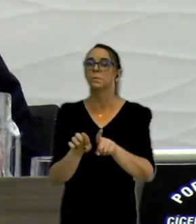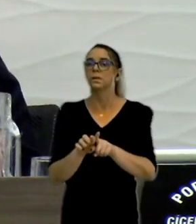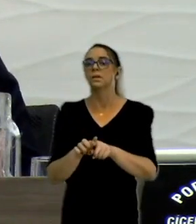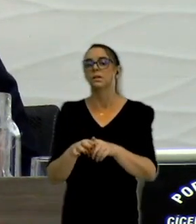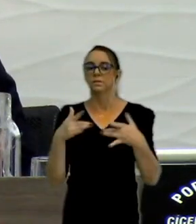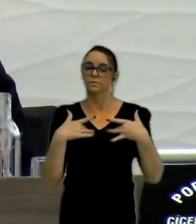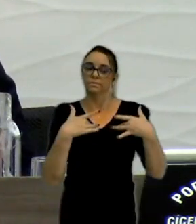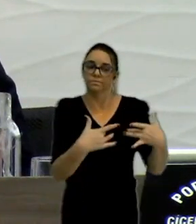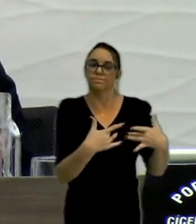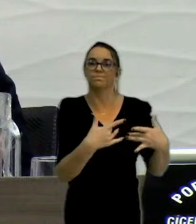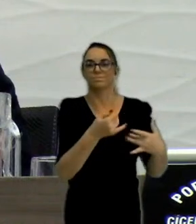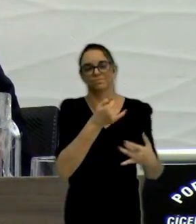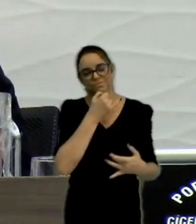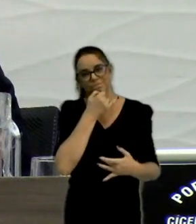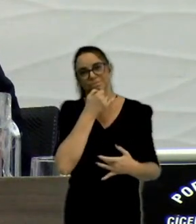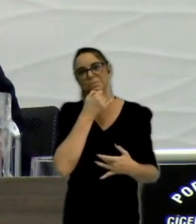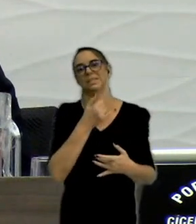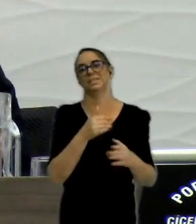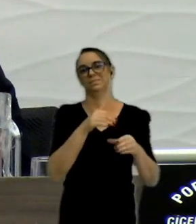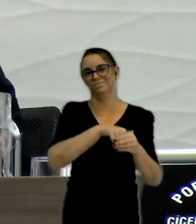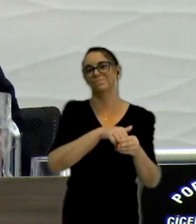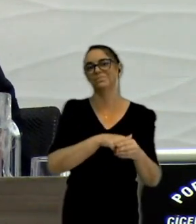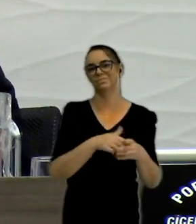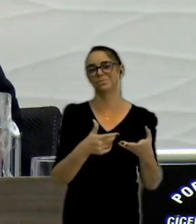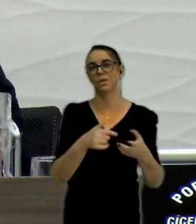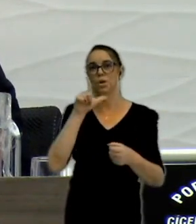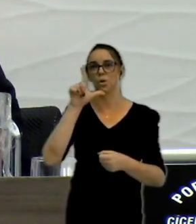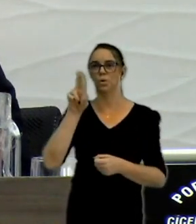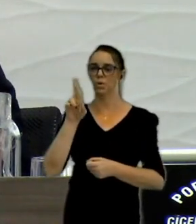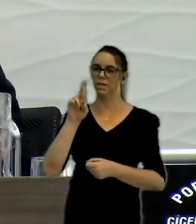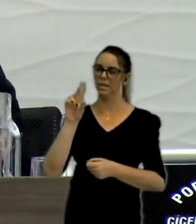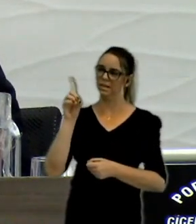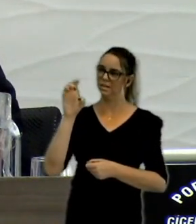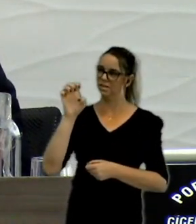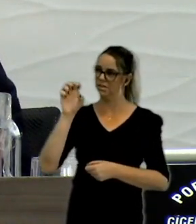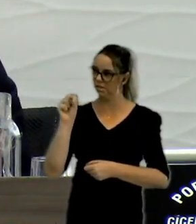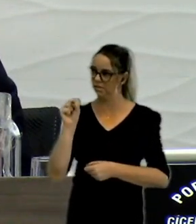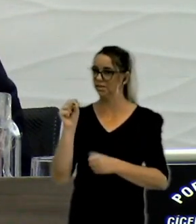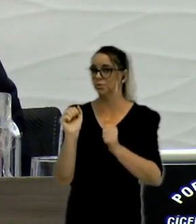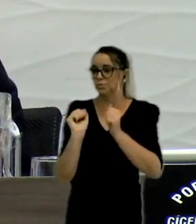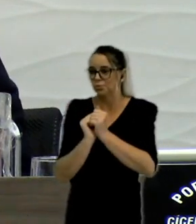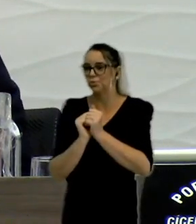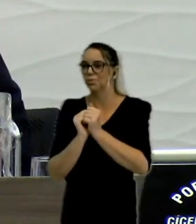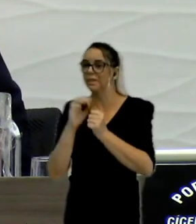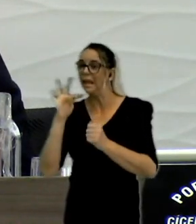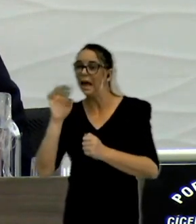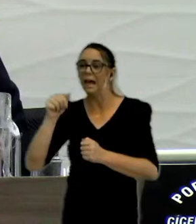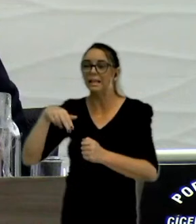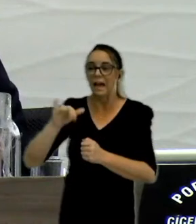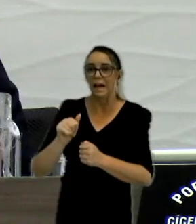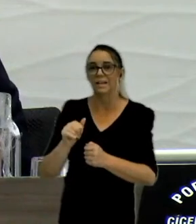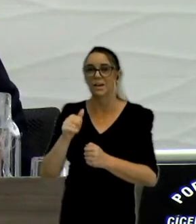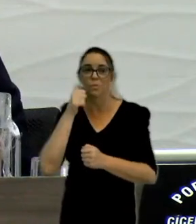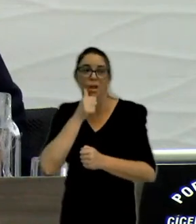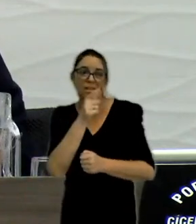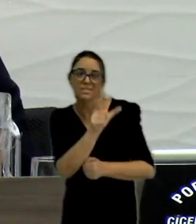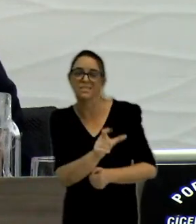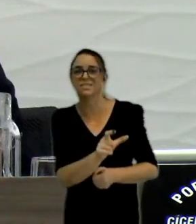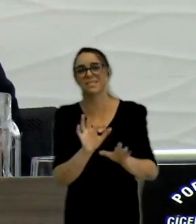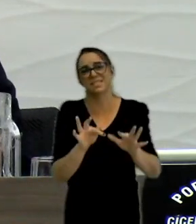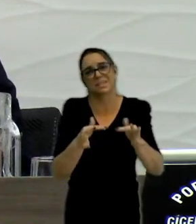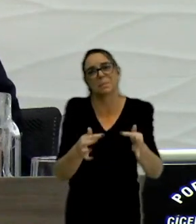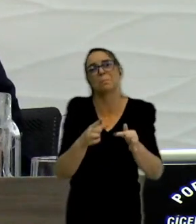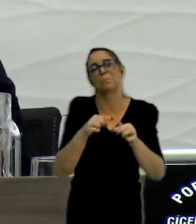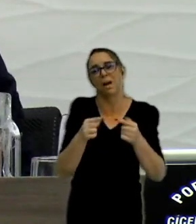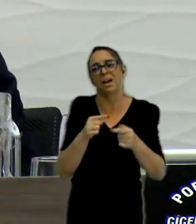falecimento de Maria de Lourdes Silva, Lourdes, que morava ali com Albino, com Tânia, uma pessoa muito simples, mas muito querida.